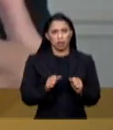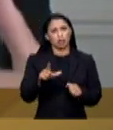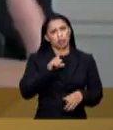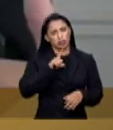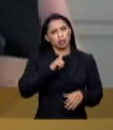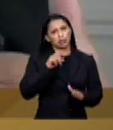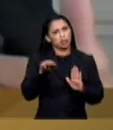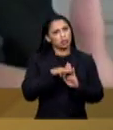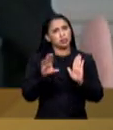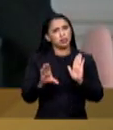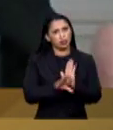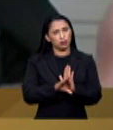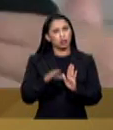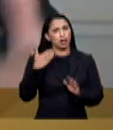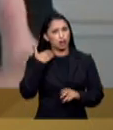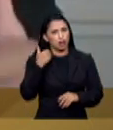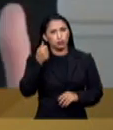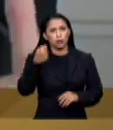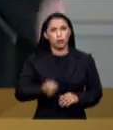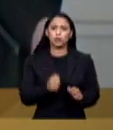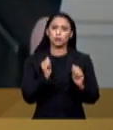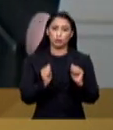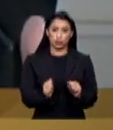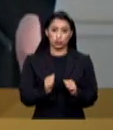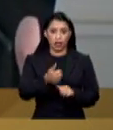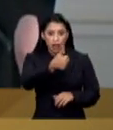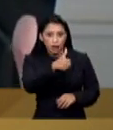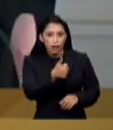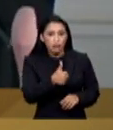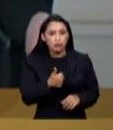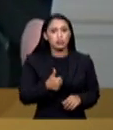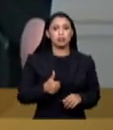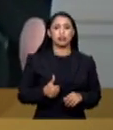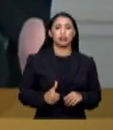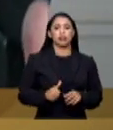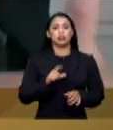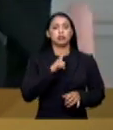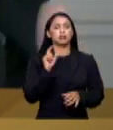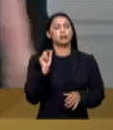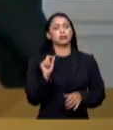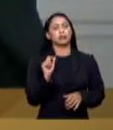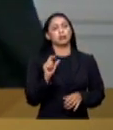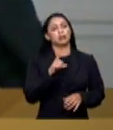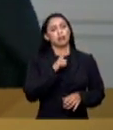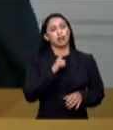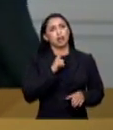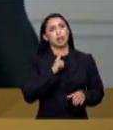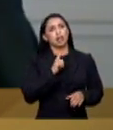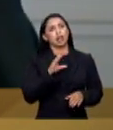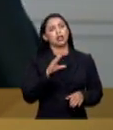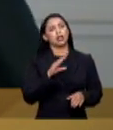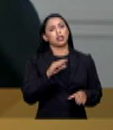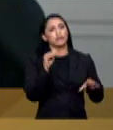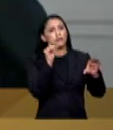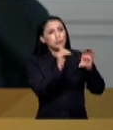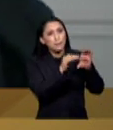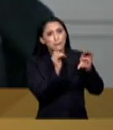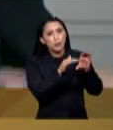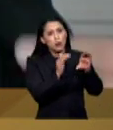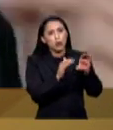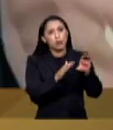o magistrado vai poder analisar se aquele caso específico exige caução, fiança ou